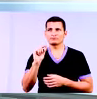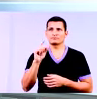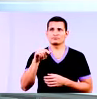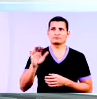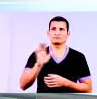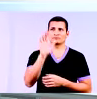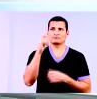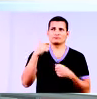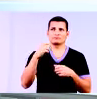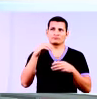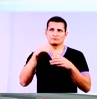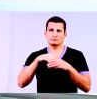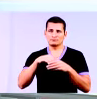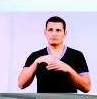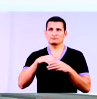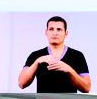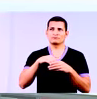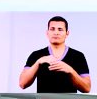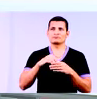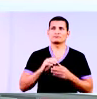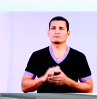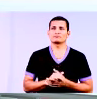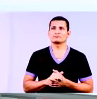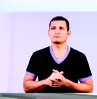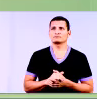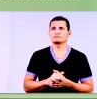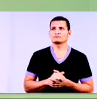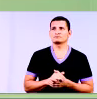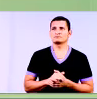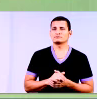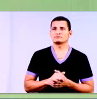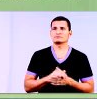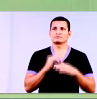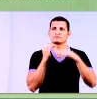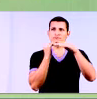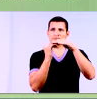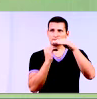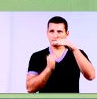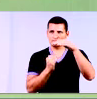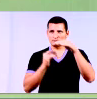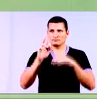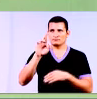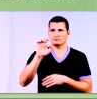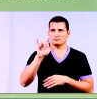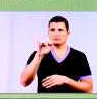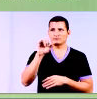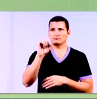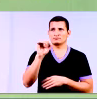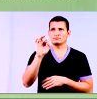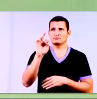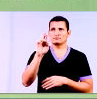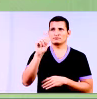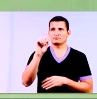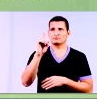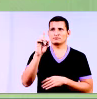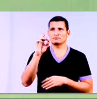e ele tem que estar dentro do processador que está cada vez menor, ok? Mas em termos de hierarquia, os registradores estão no topo. Isso aí, professor, que o senhor está falando